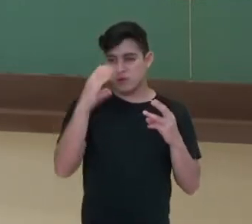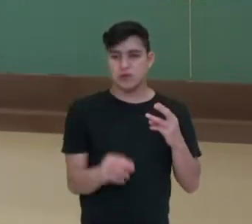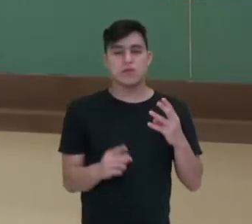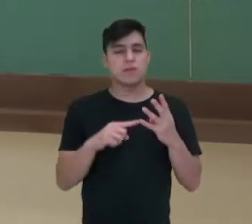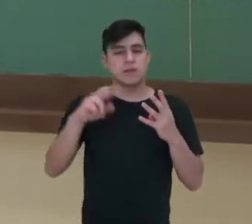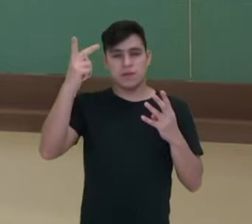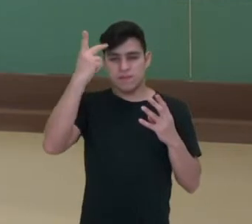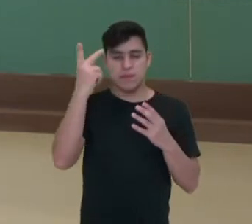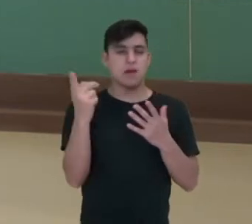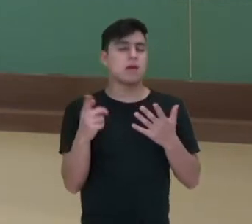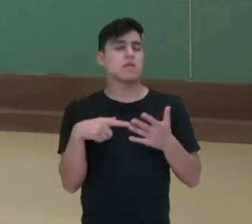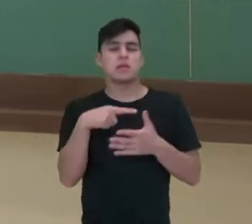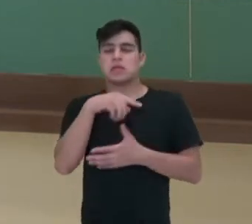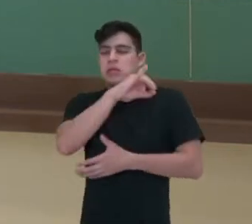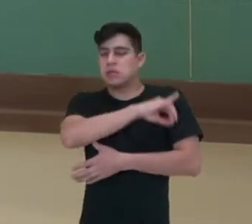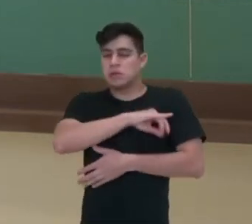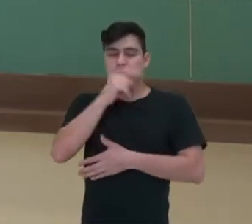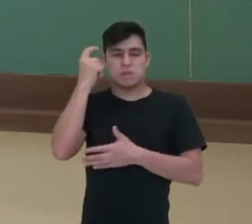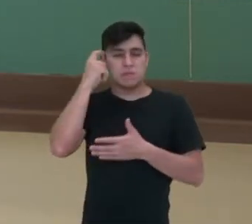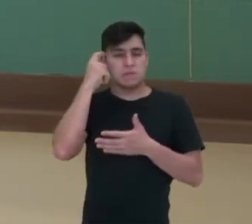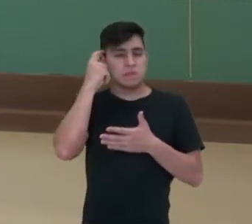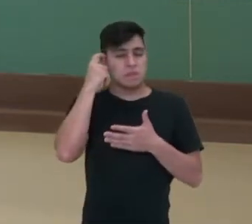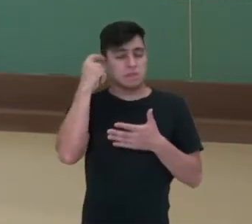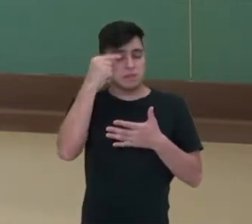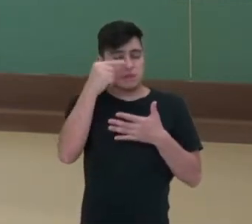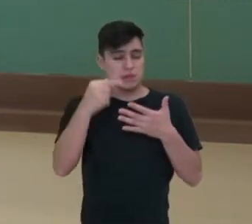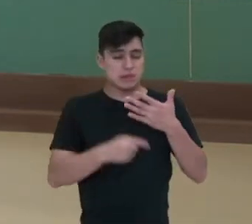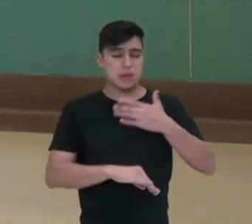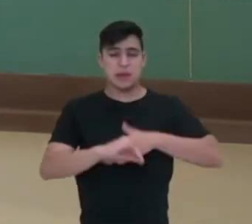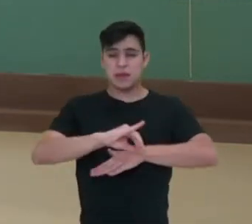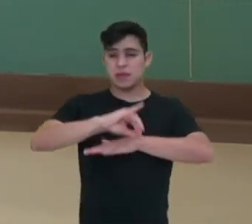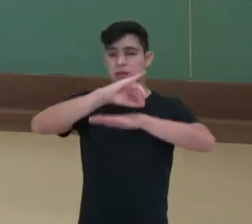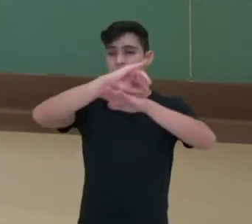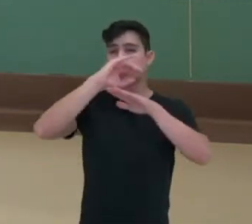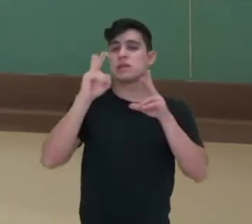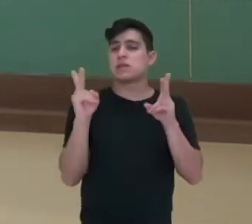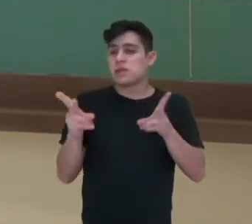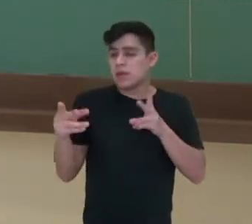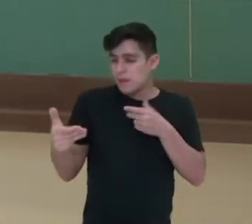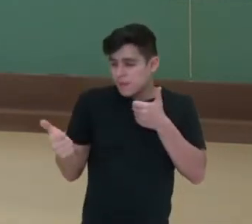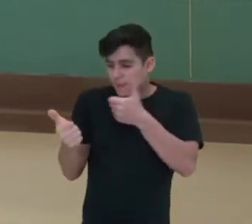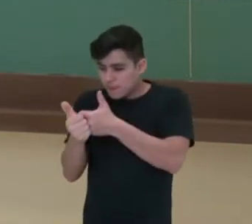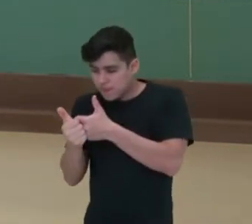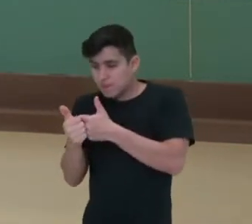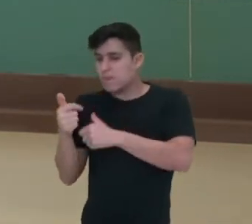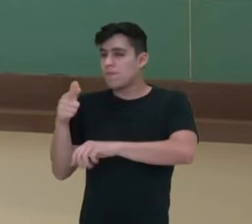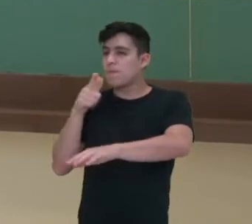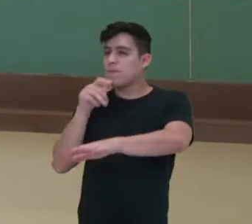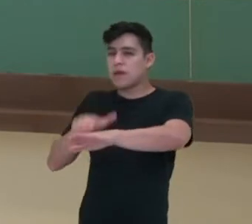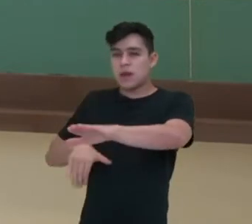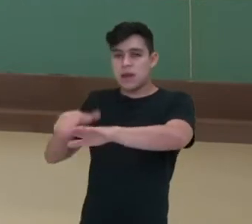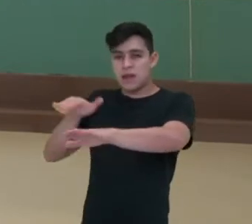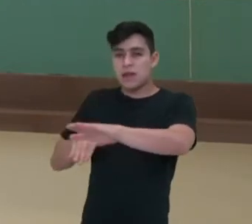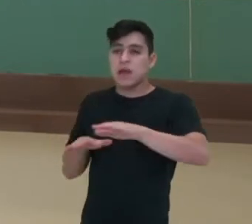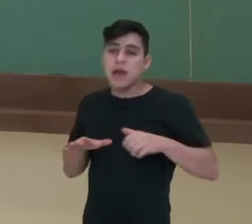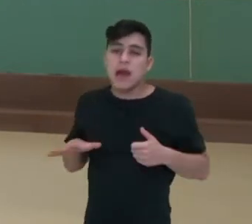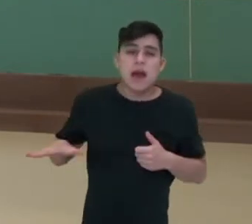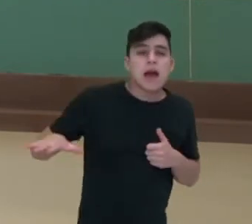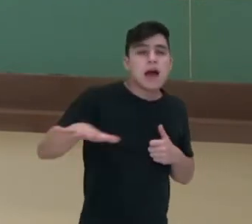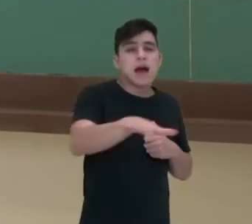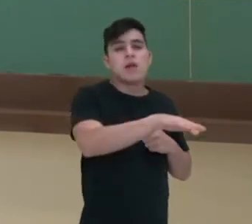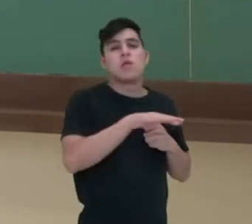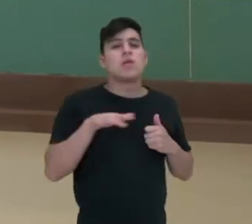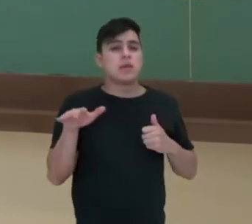Paulo, Rio de Janeiro e assim sucessivamente, que essas capitais estão todas próximas ao litoral e que são áreas que